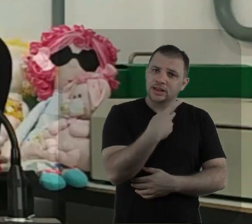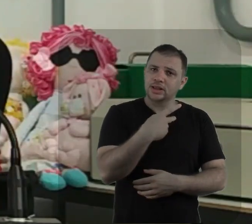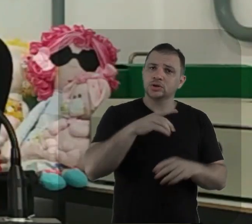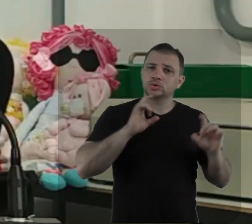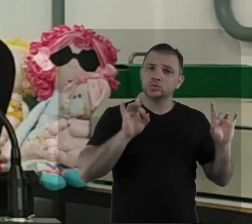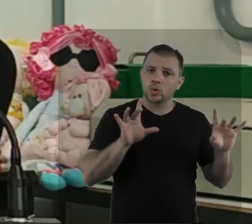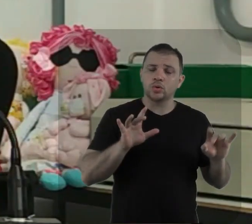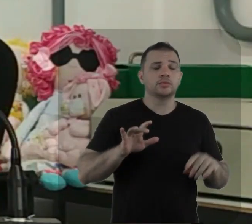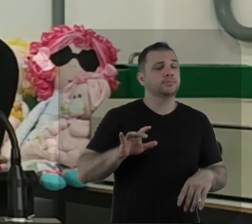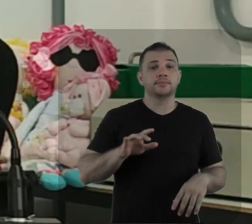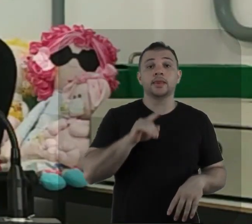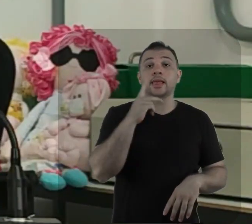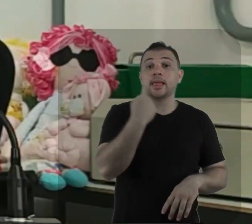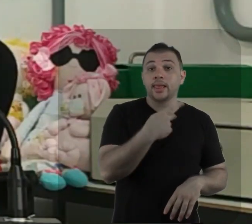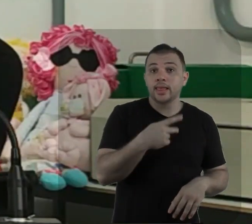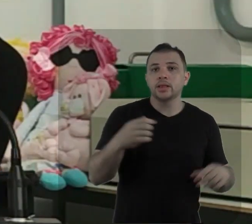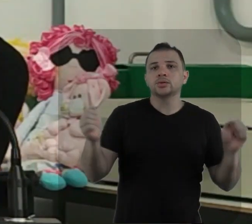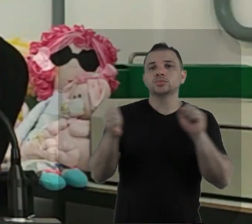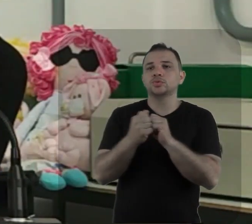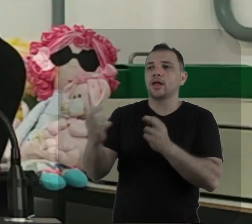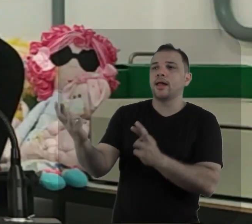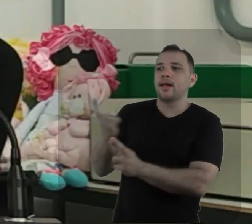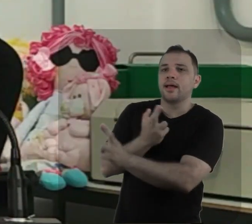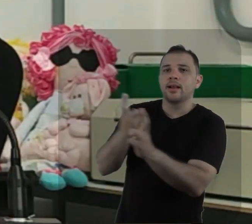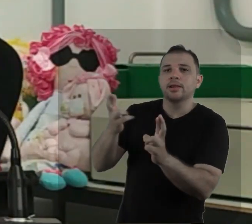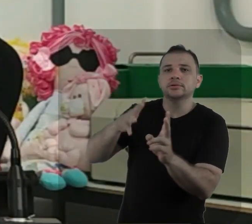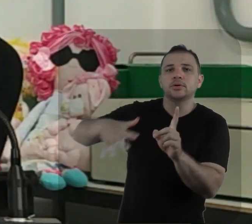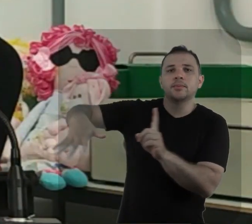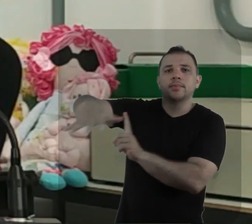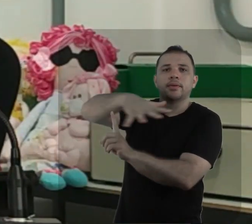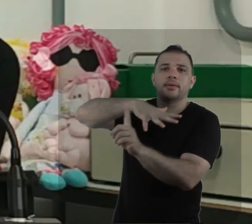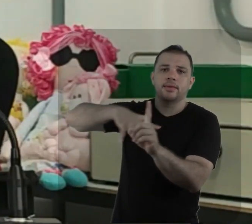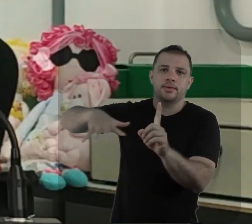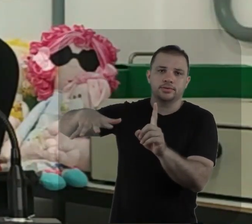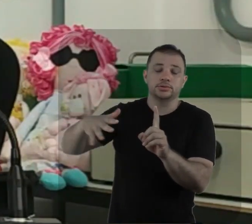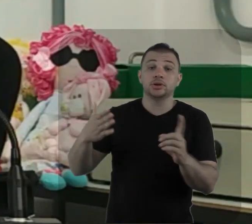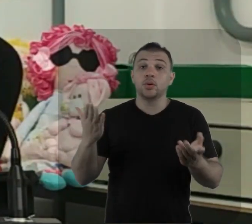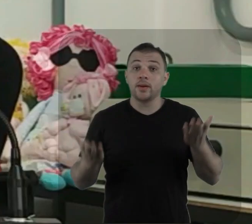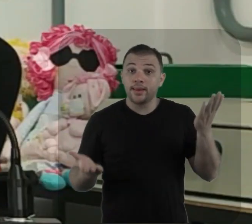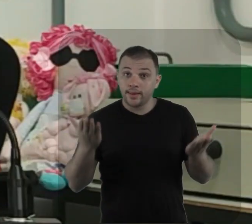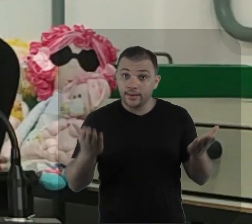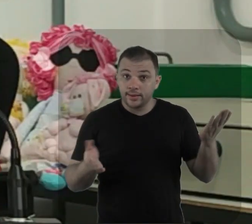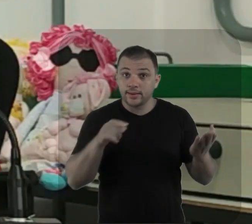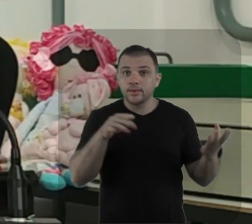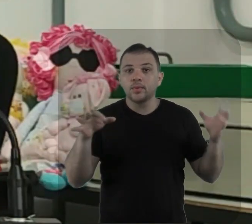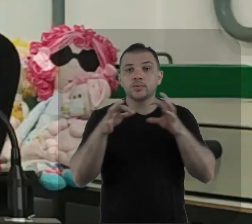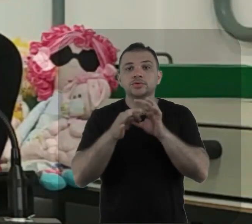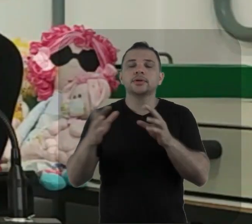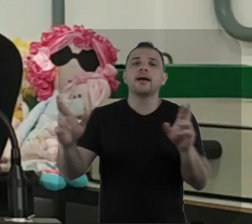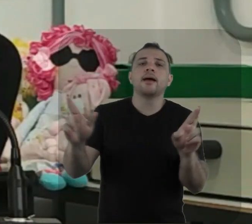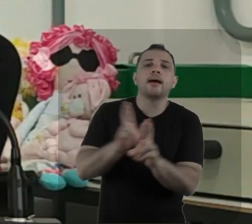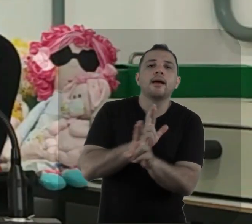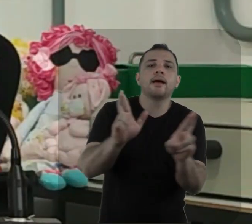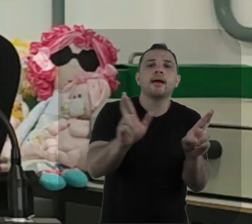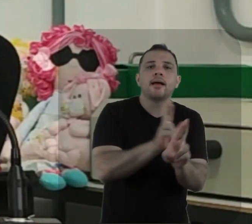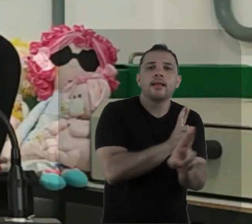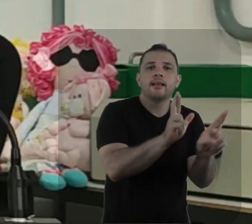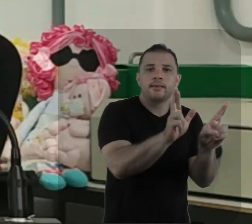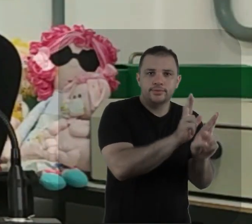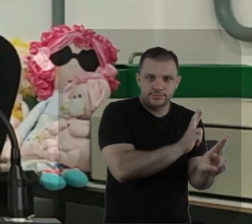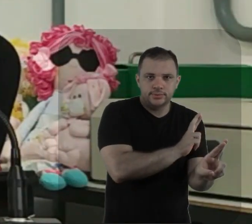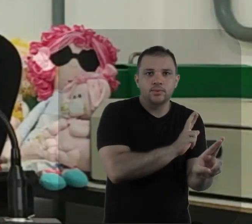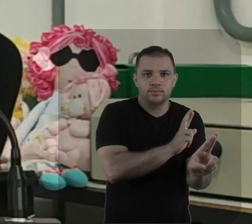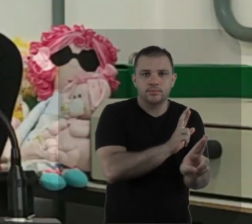o sintoma da relação que ele constitui com o meio em qual ele está inserido, né? Então, o equilíbrio tem muito a ver com essas relações,